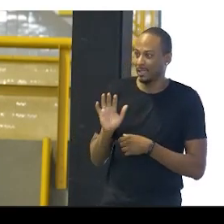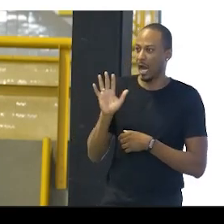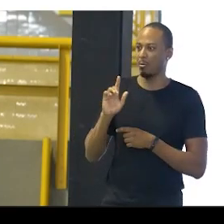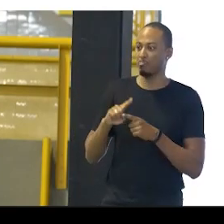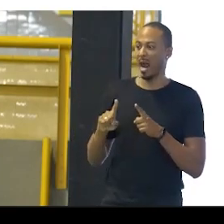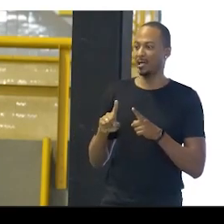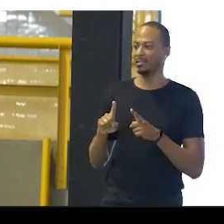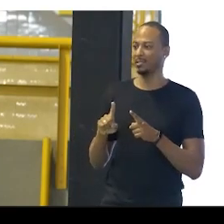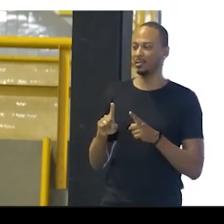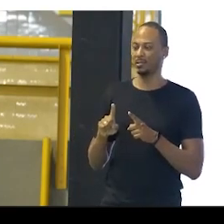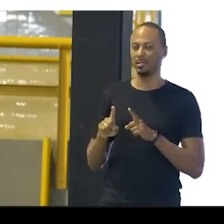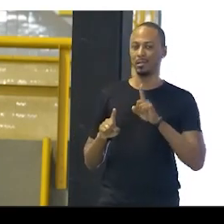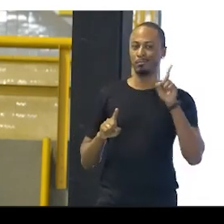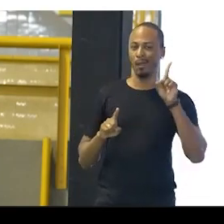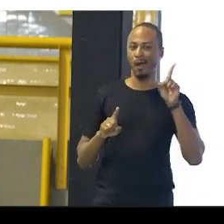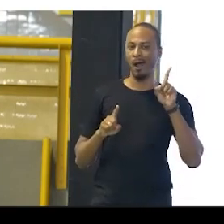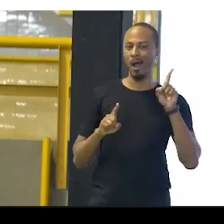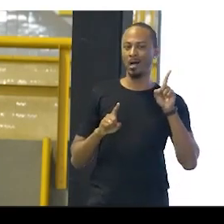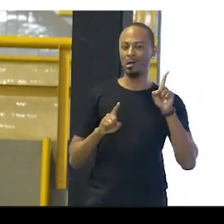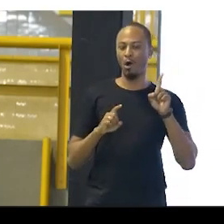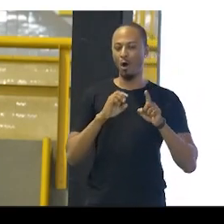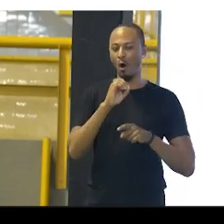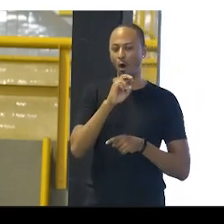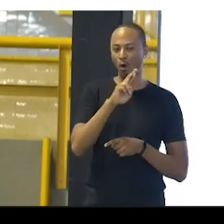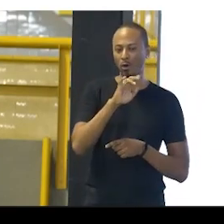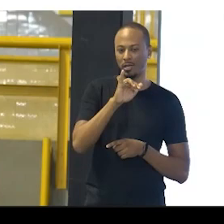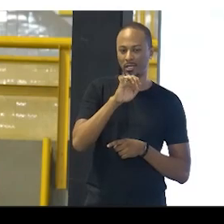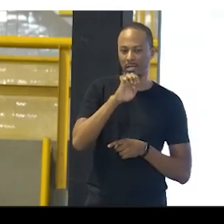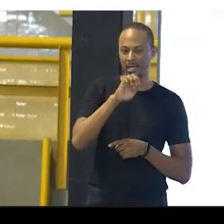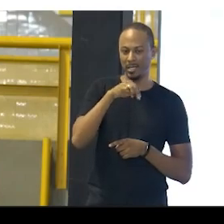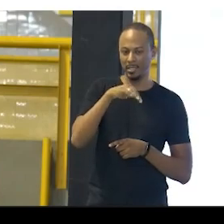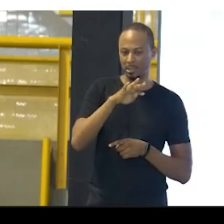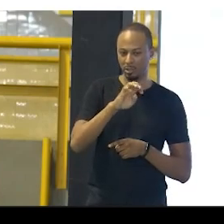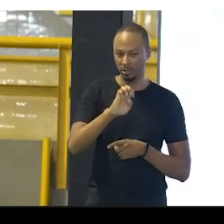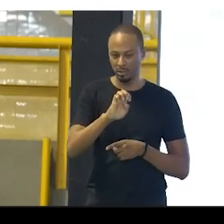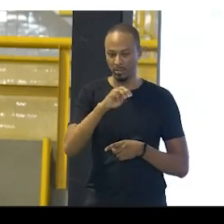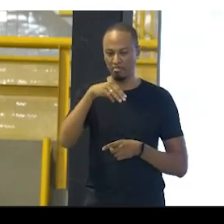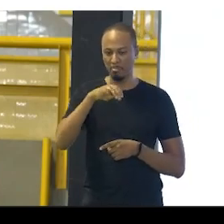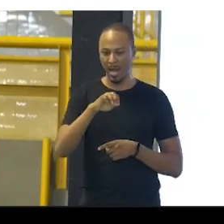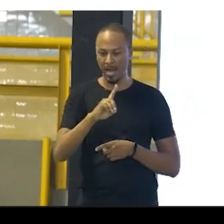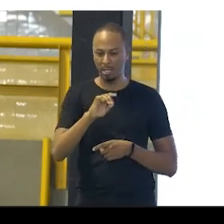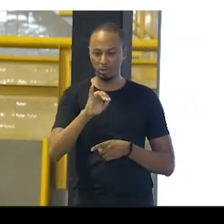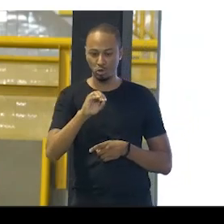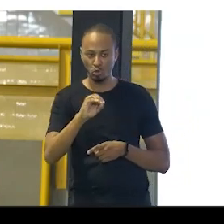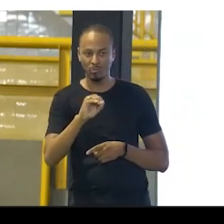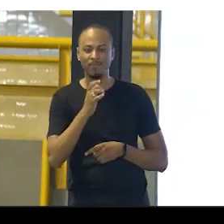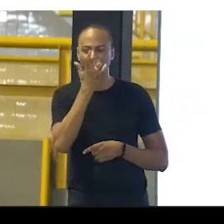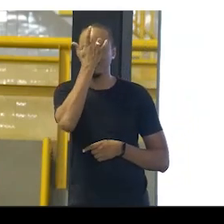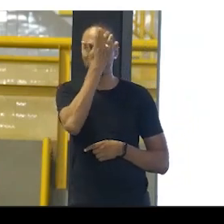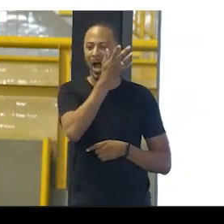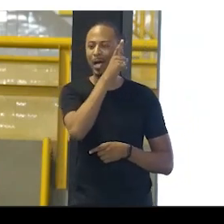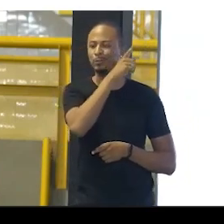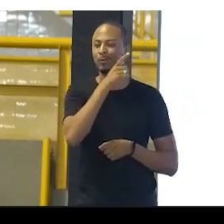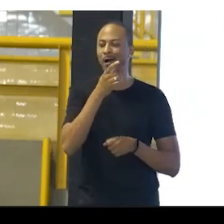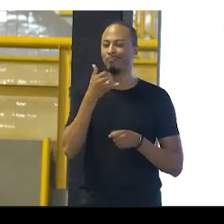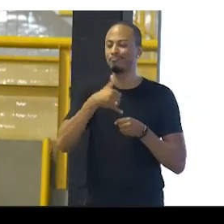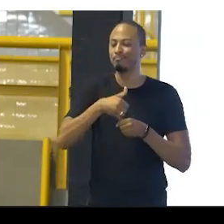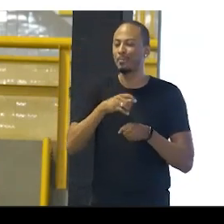jorra petróleo. O petróleo está bem próximo à superfície. Aqui no Brasil, nós sempre fomos,